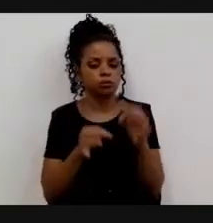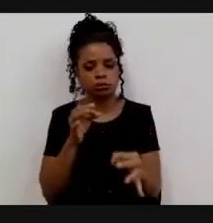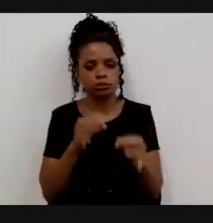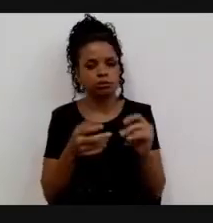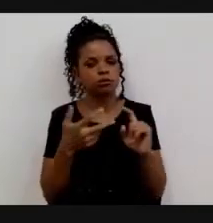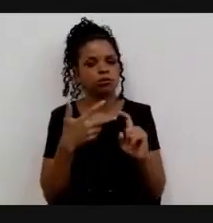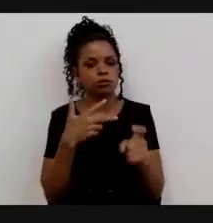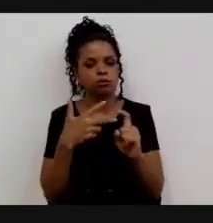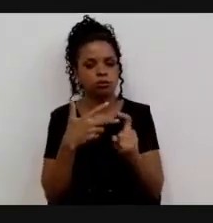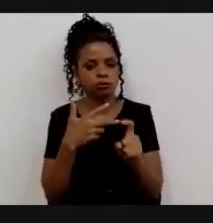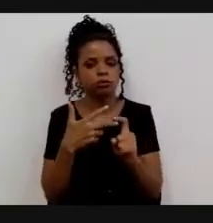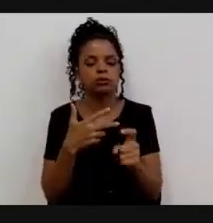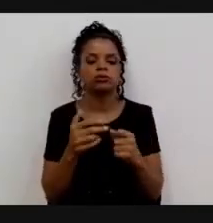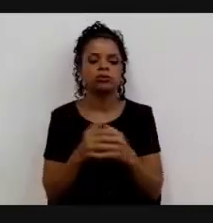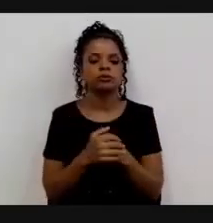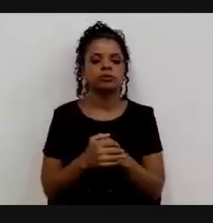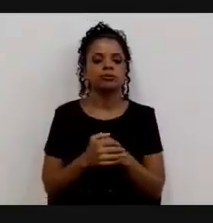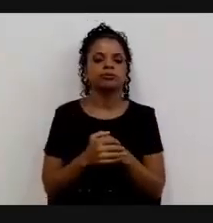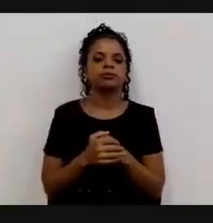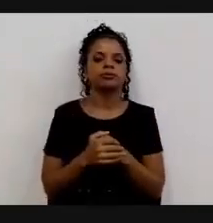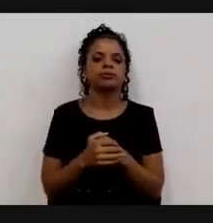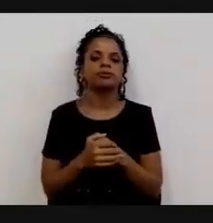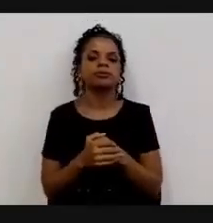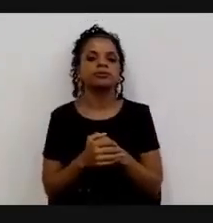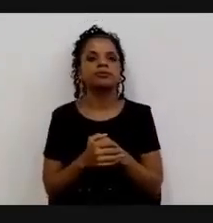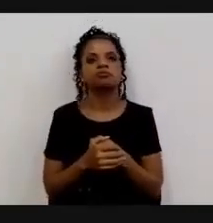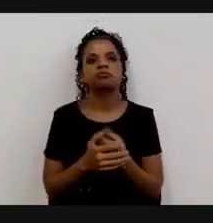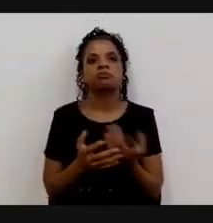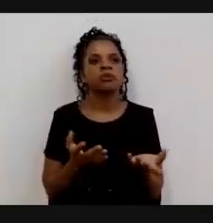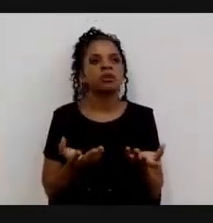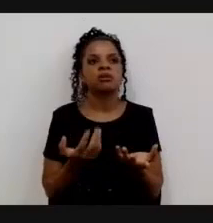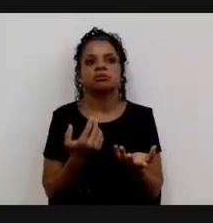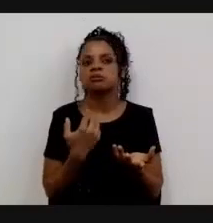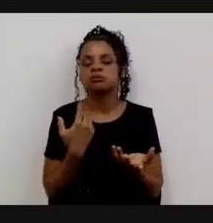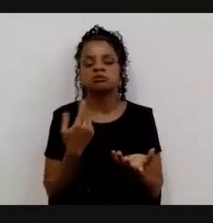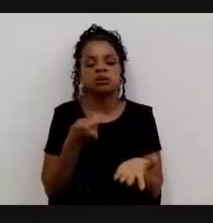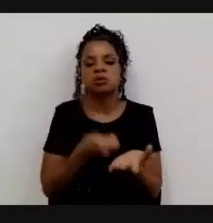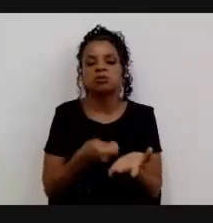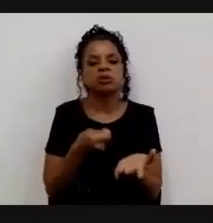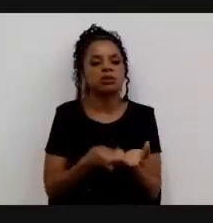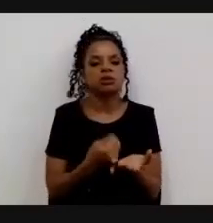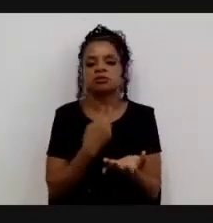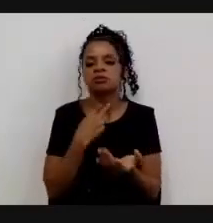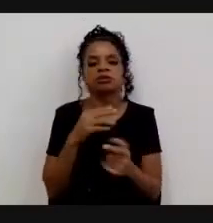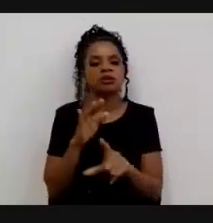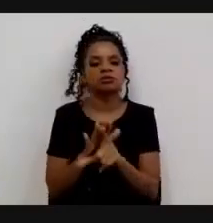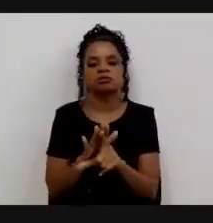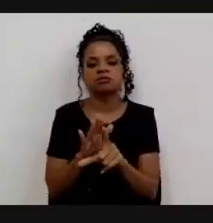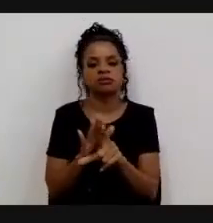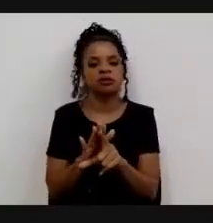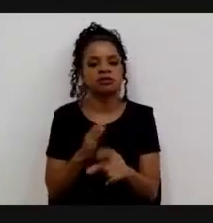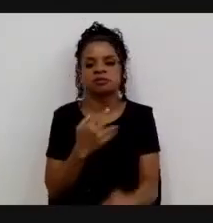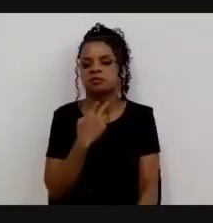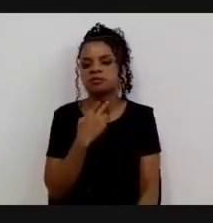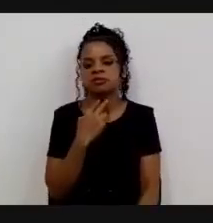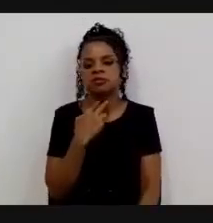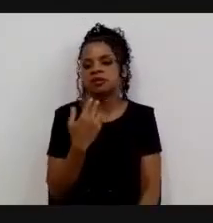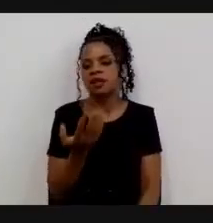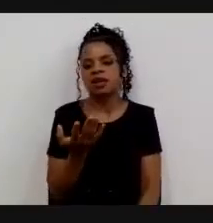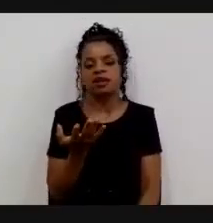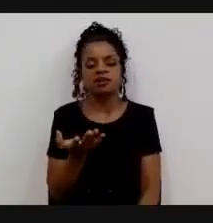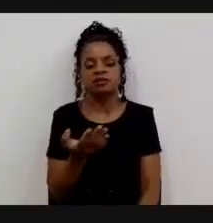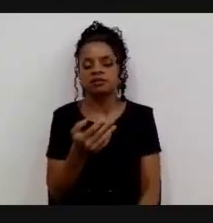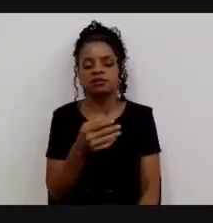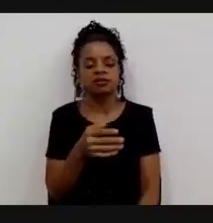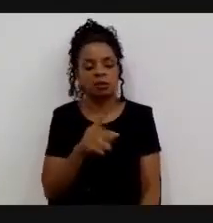uma iniciativa do próprio Executivo, né? Não dá para a gente obrigar através de lei para fazer isso. Não dá para chegar lá e fazer uma lei, a